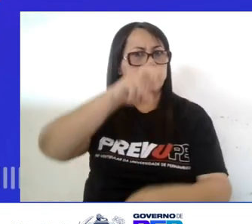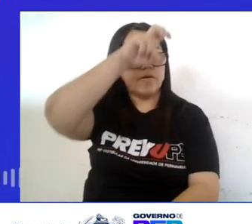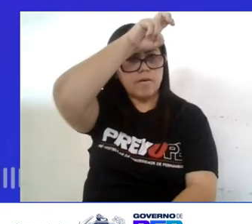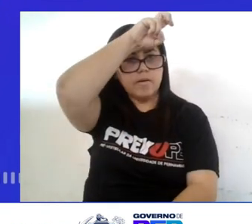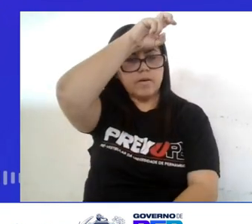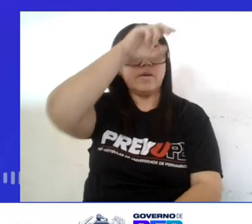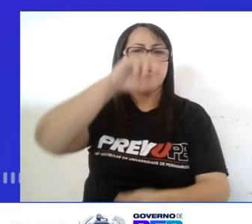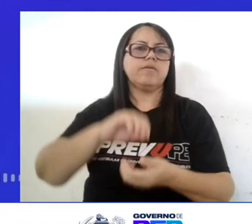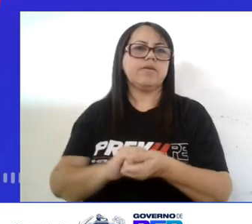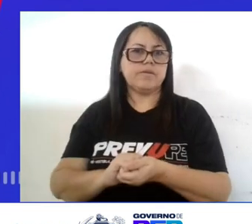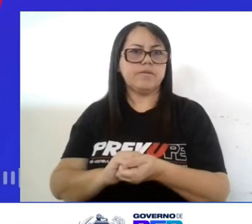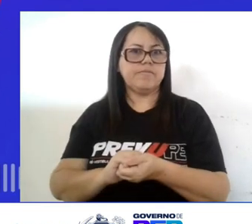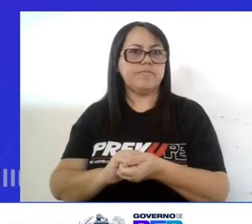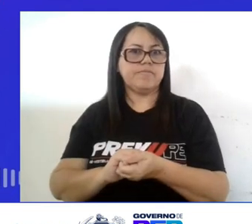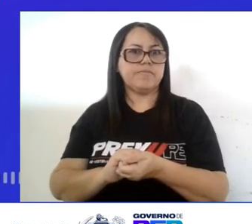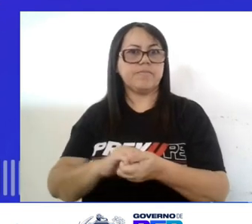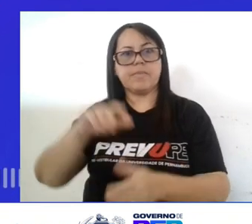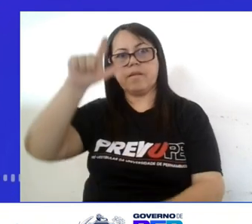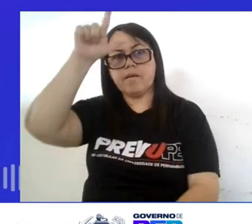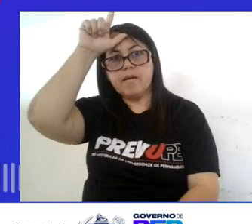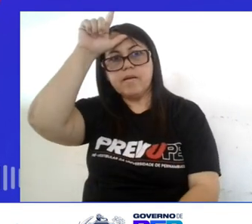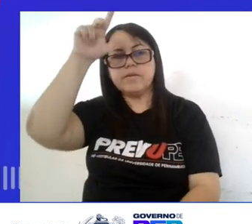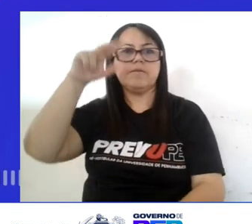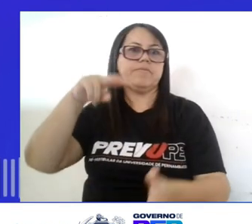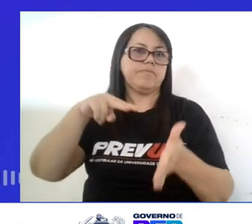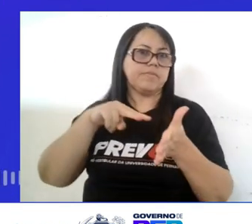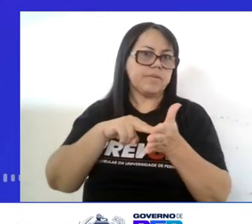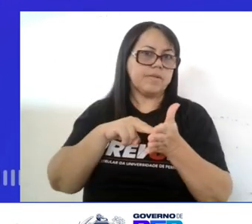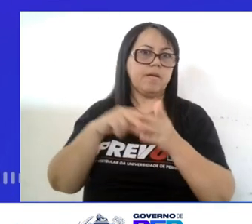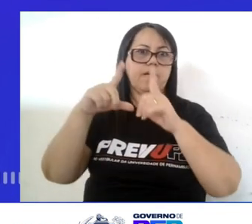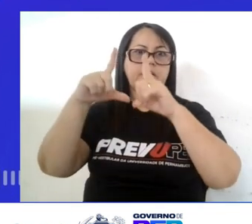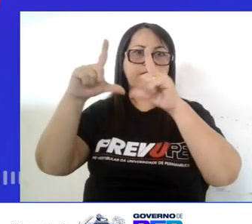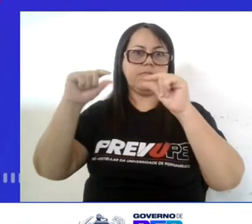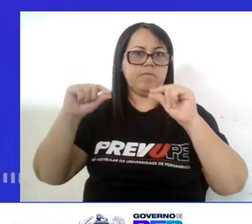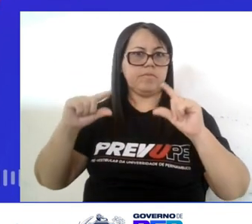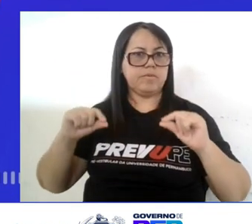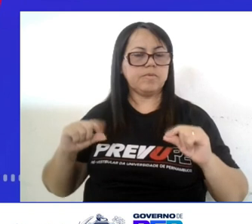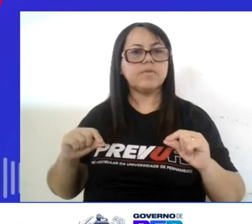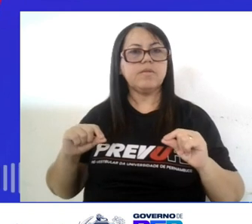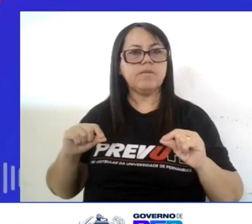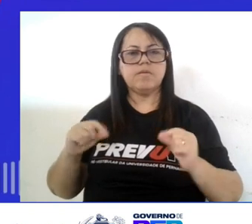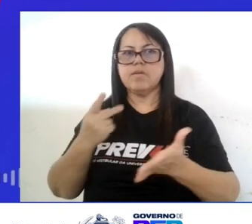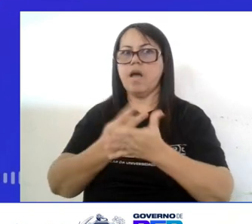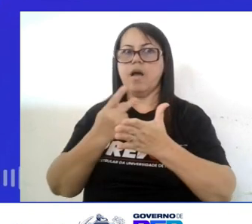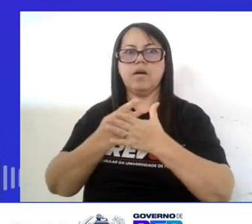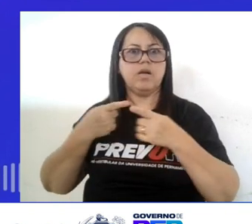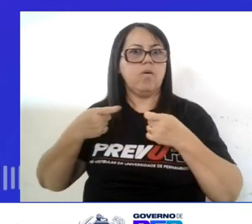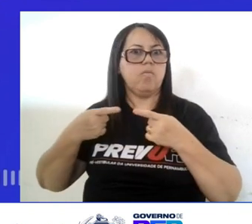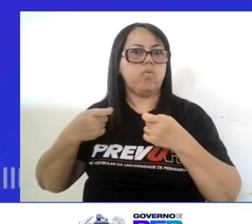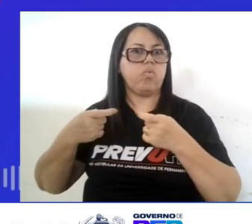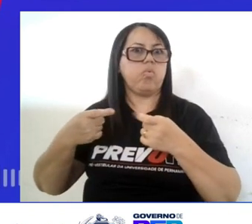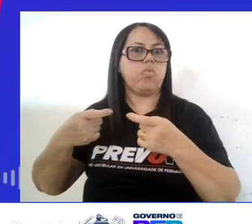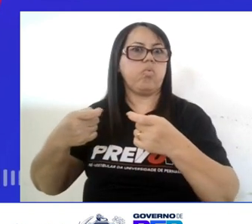Iraque Jordânia Líbano e síria os conflitos se sucederam e outras